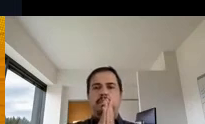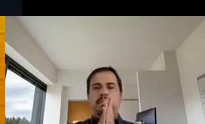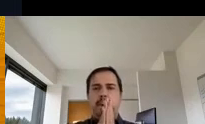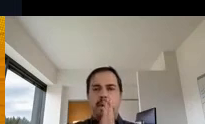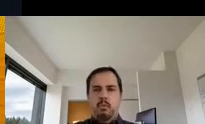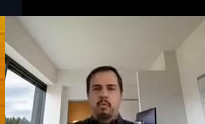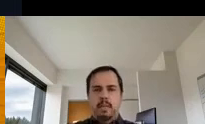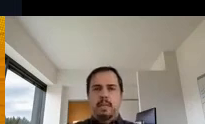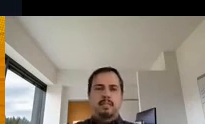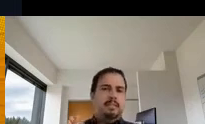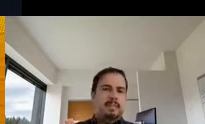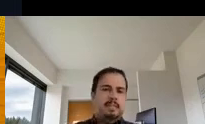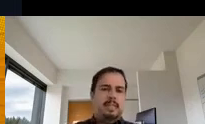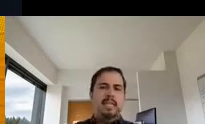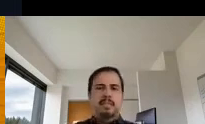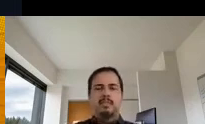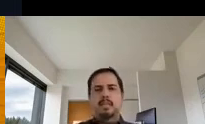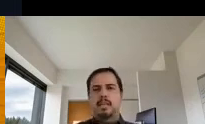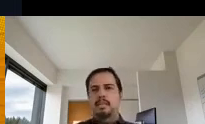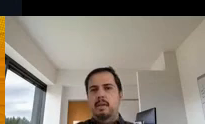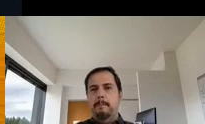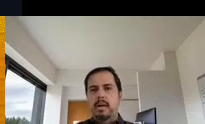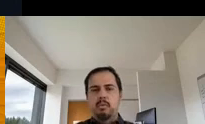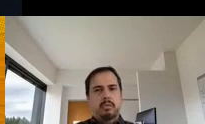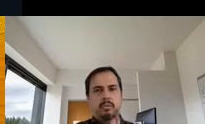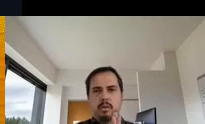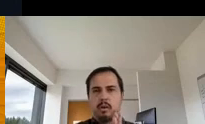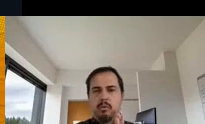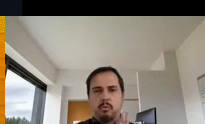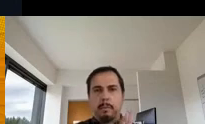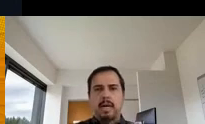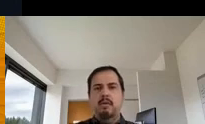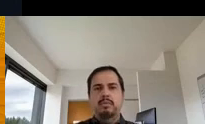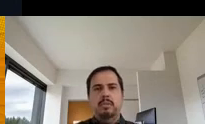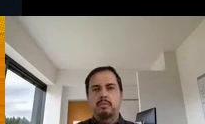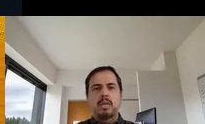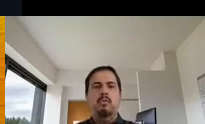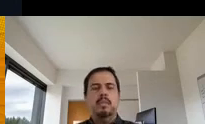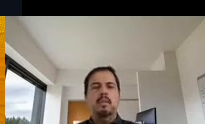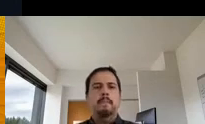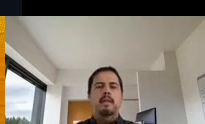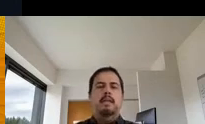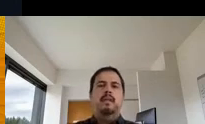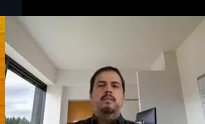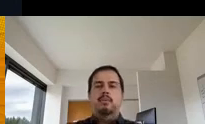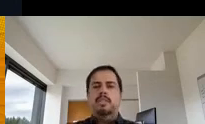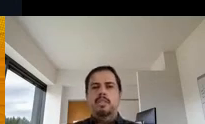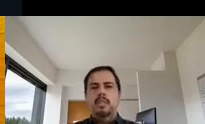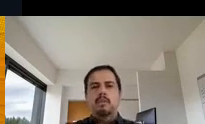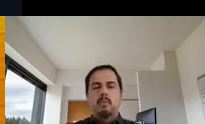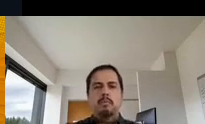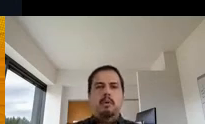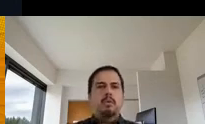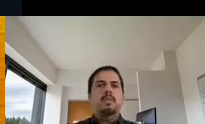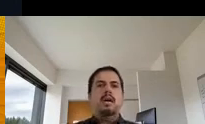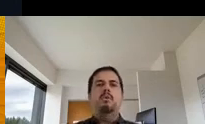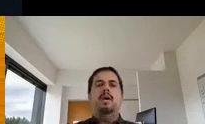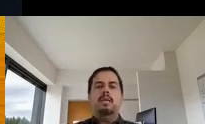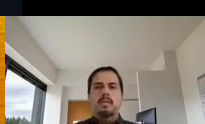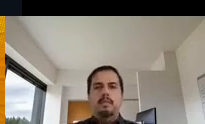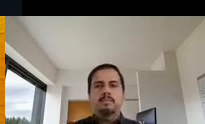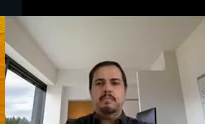Aí vi de banco, né? 10 anos atrás era banco. Você não tem conta num bancão, você não tem conta. Hoje você tem